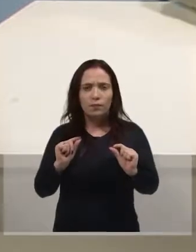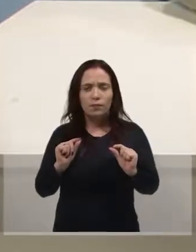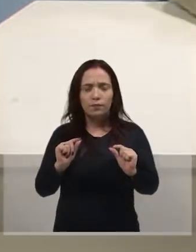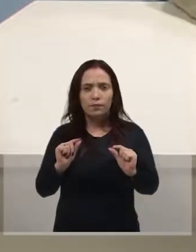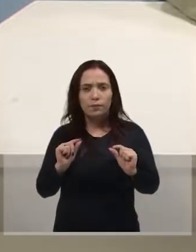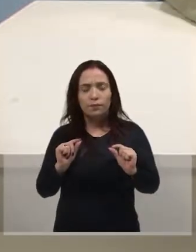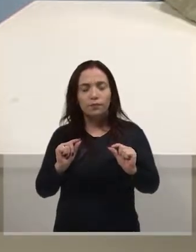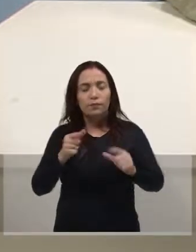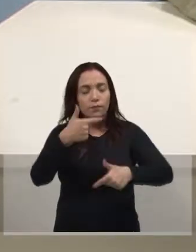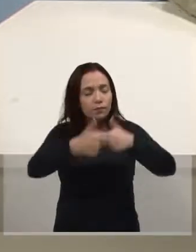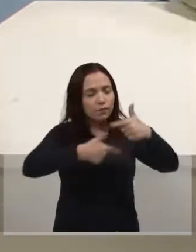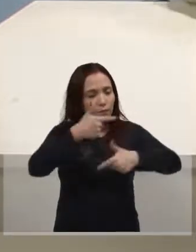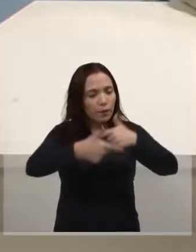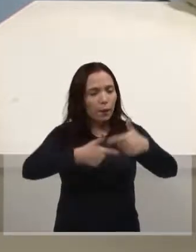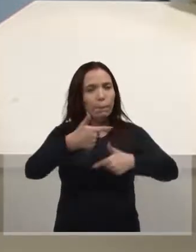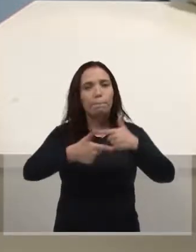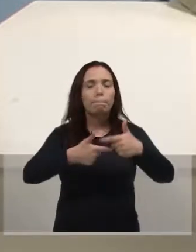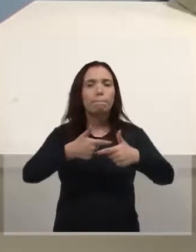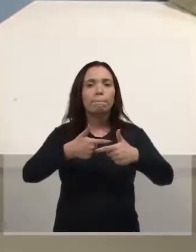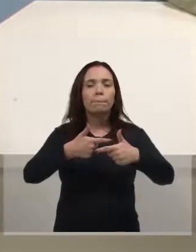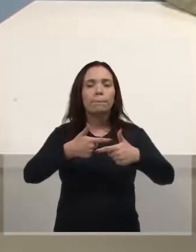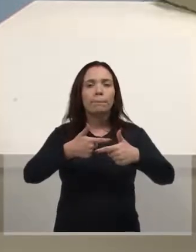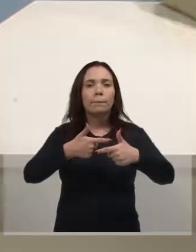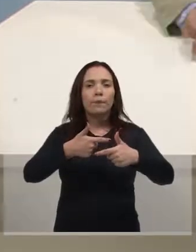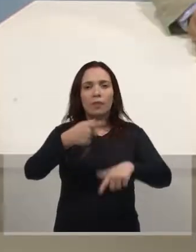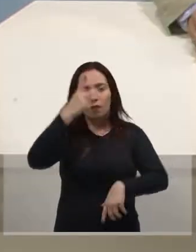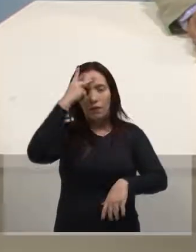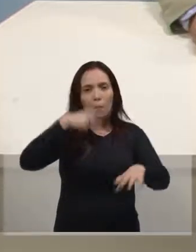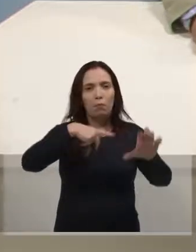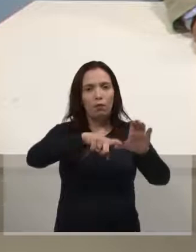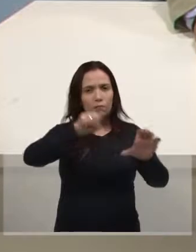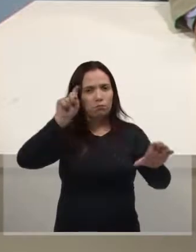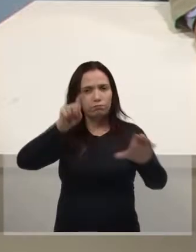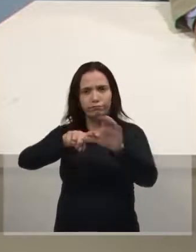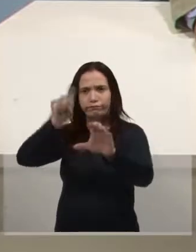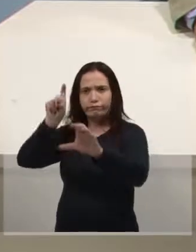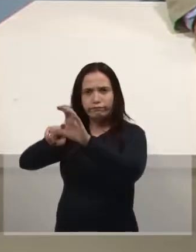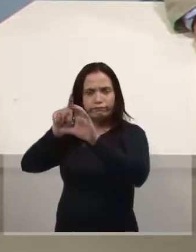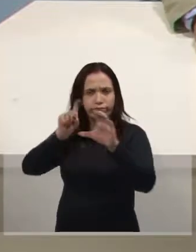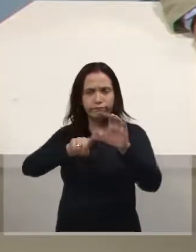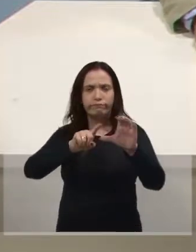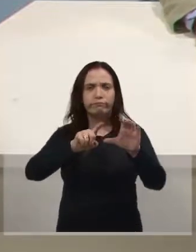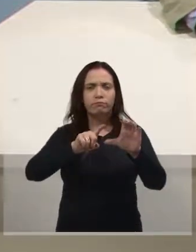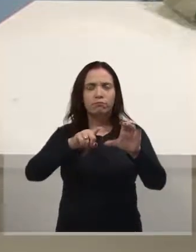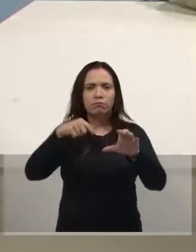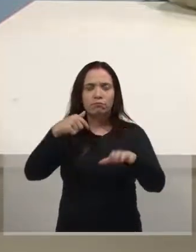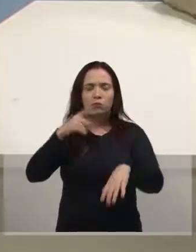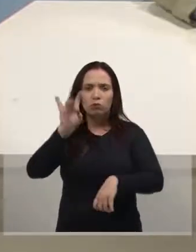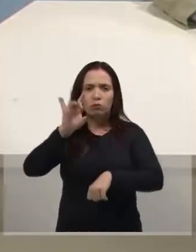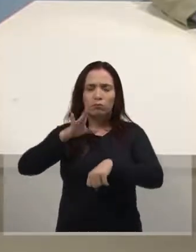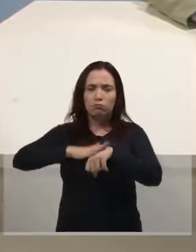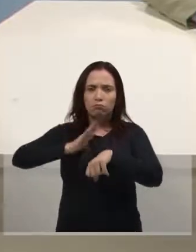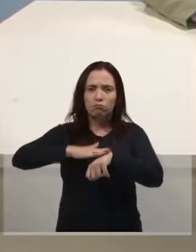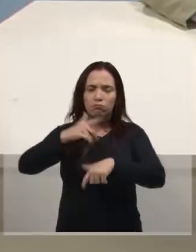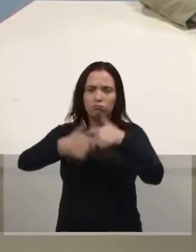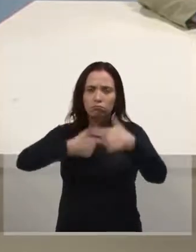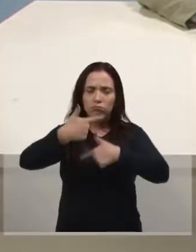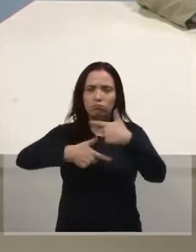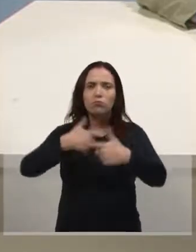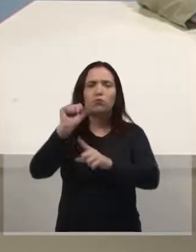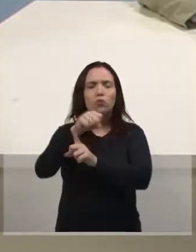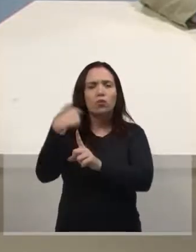estabelecer enquanto Congresso, poder independente, harmônico na relação com o Poder Executivo, com o Poder Legislativo. As instituições estão funcionando,